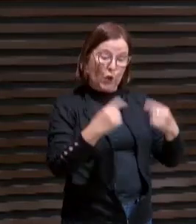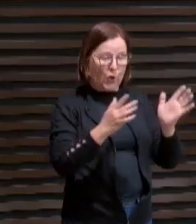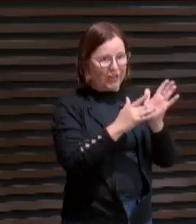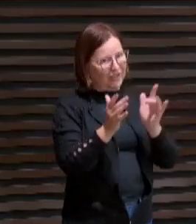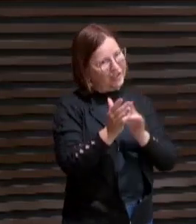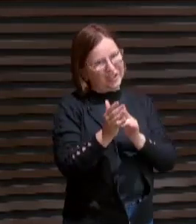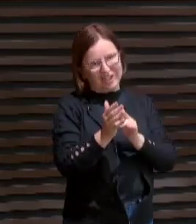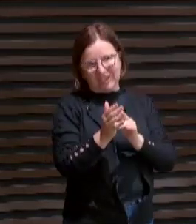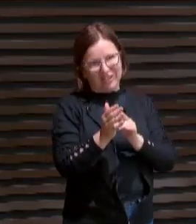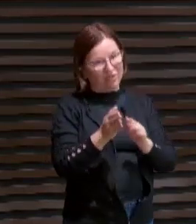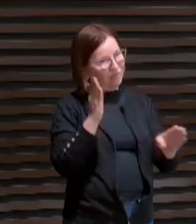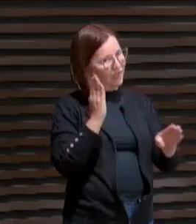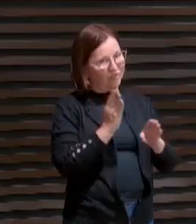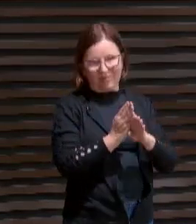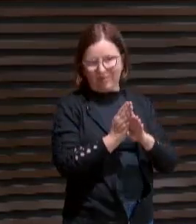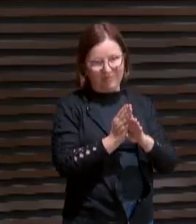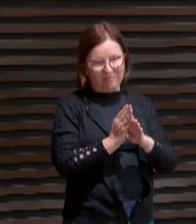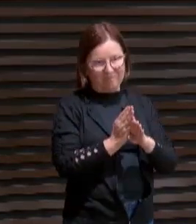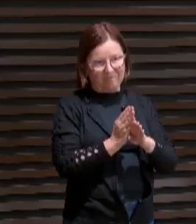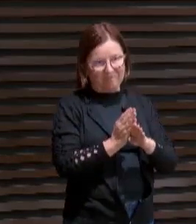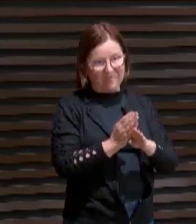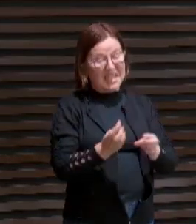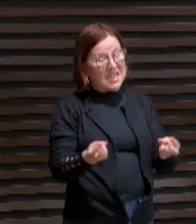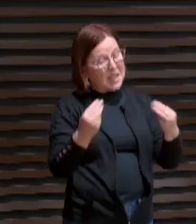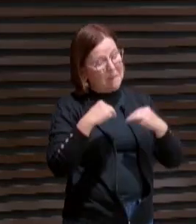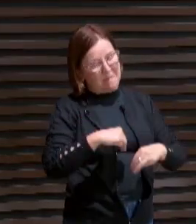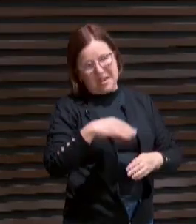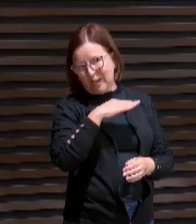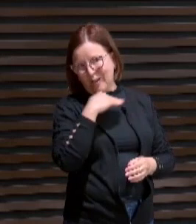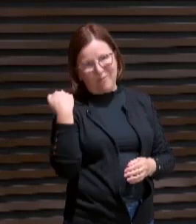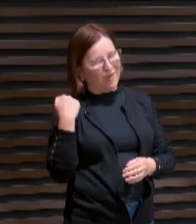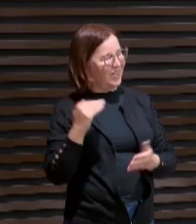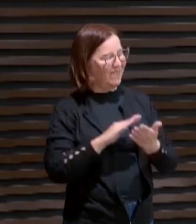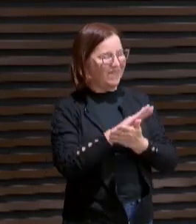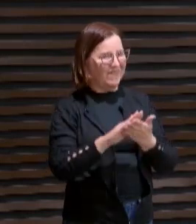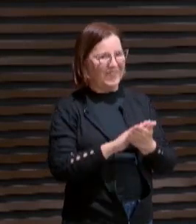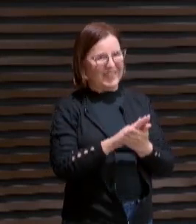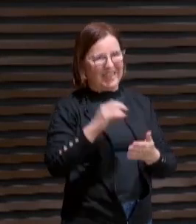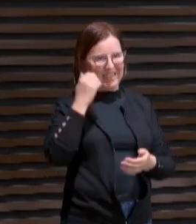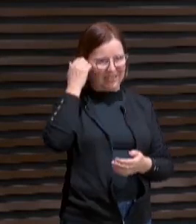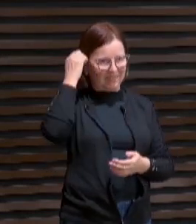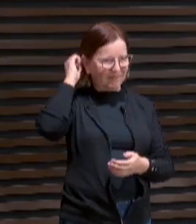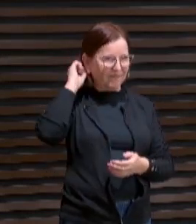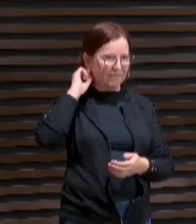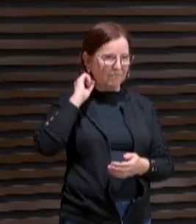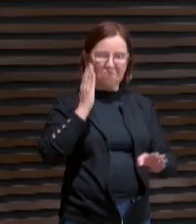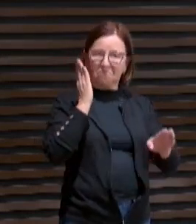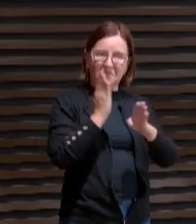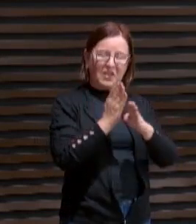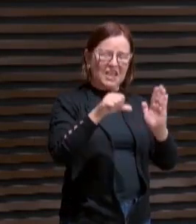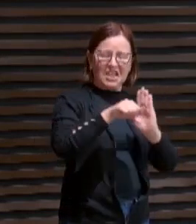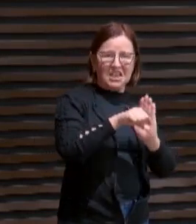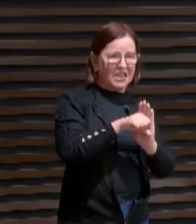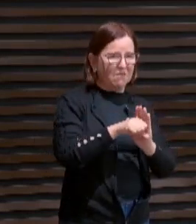se verificou digno de morte. Olha, você está vendo? O Herodes também disse: eu não achei crime, não